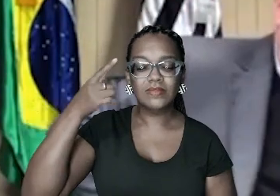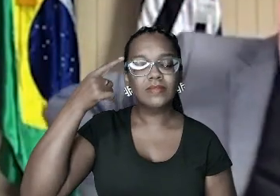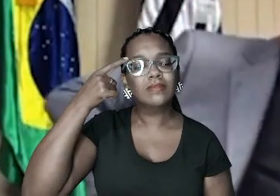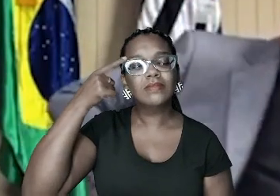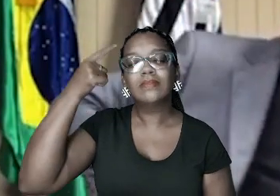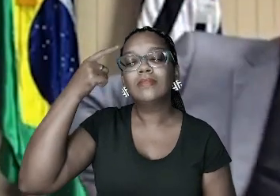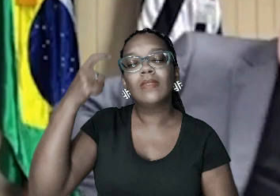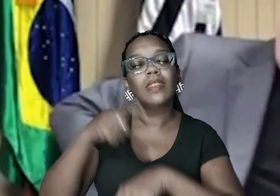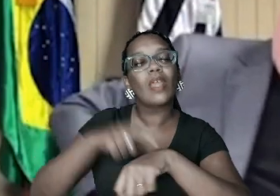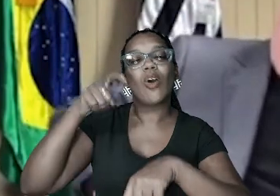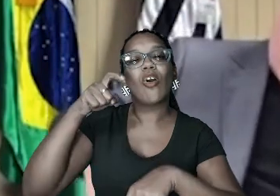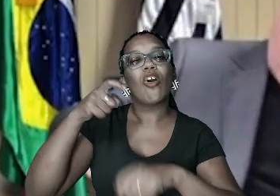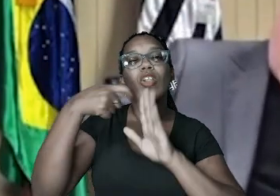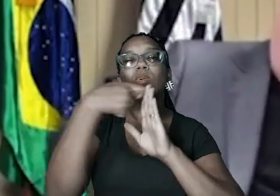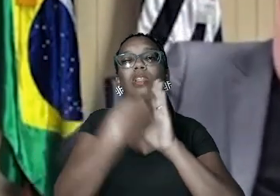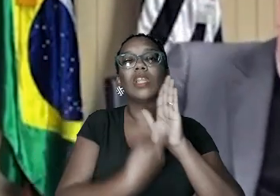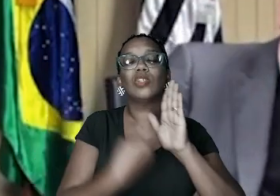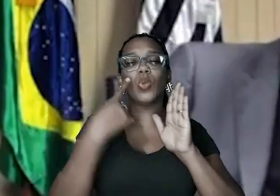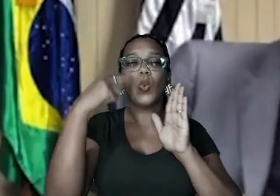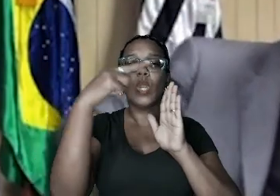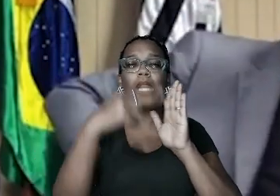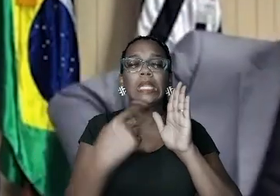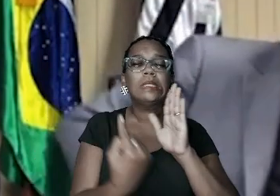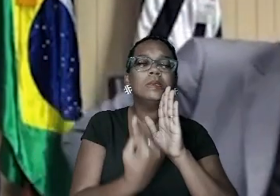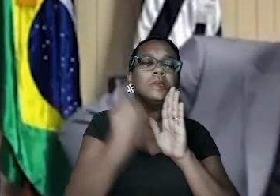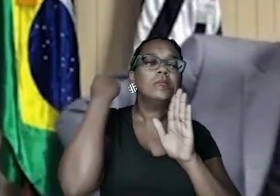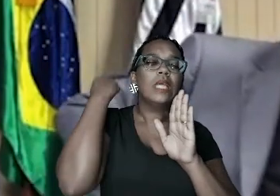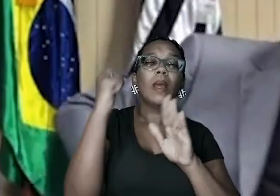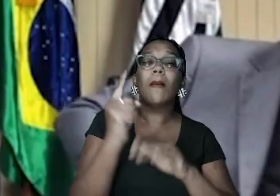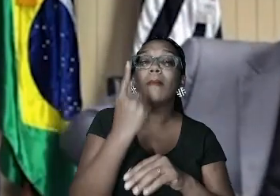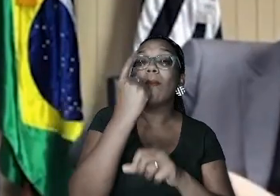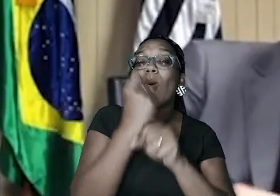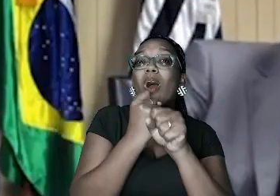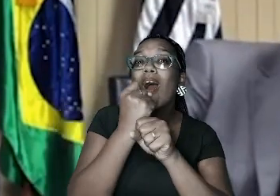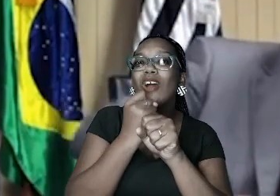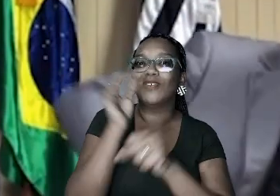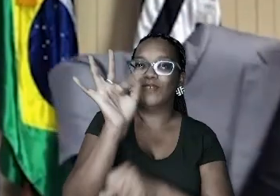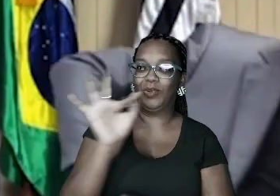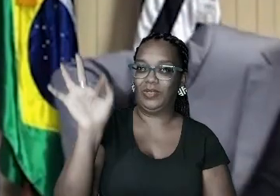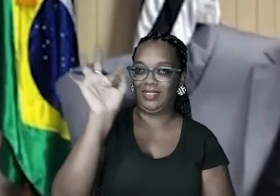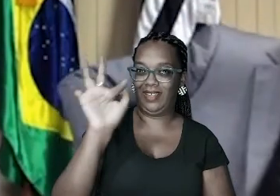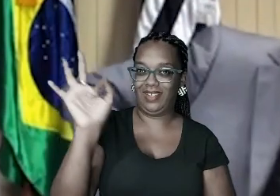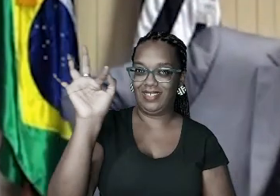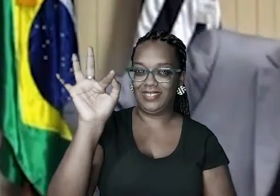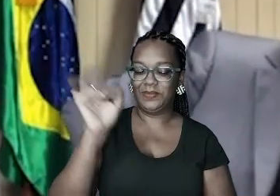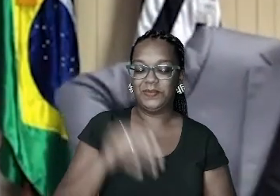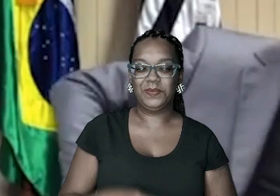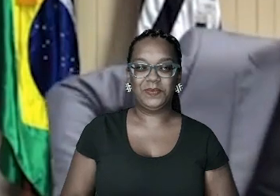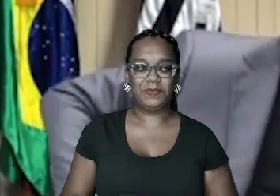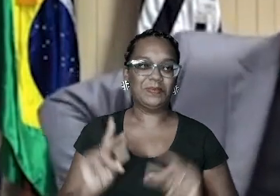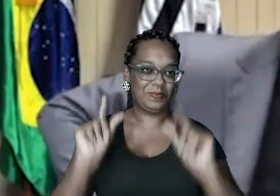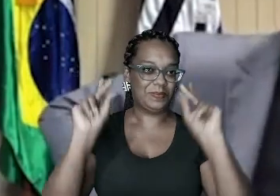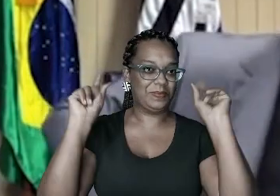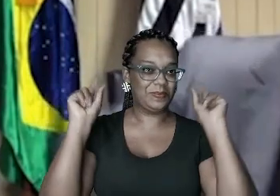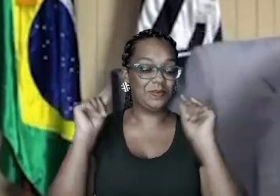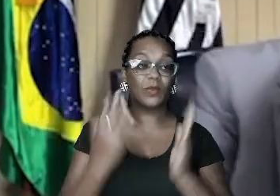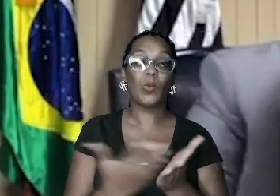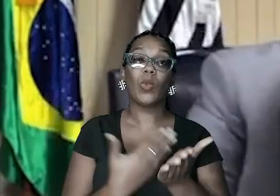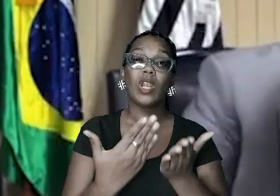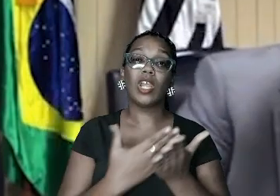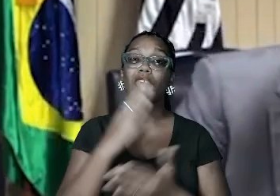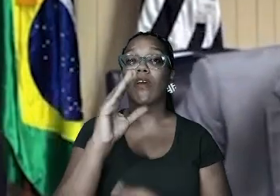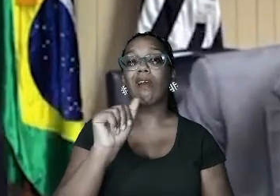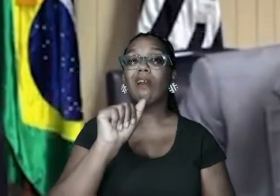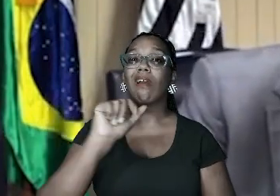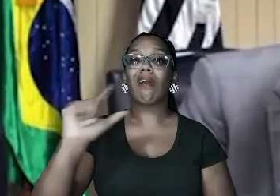eu fui preparar essa exposição logo me veio a cabeça um texto que eu li no primeiro ano de faculdade ainda ou seja bastante